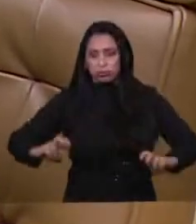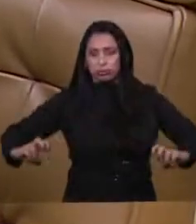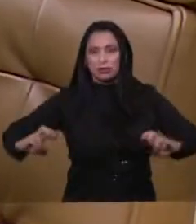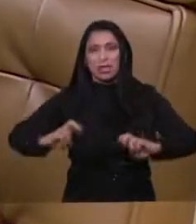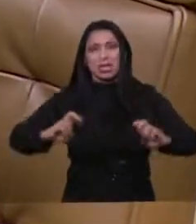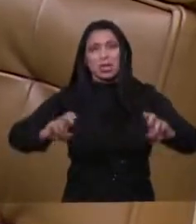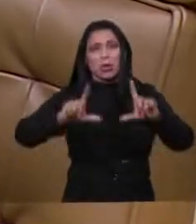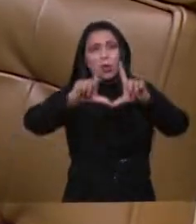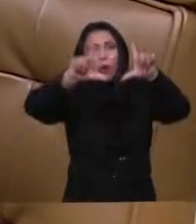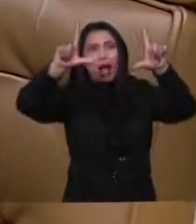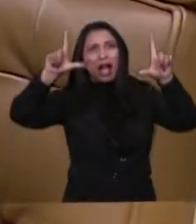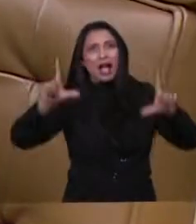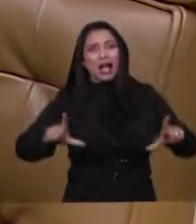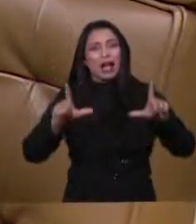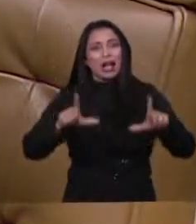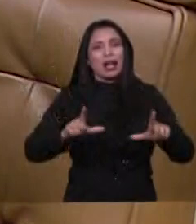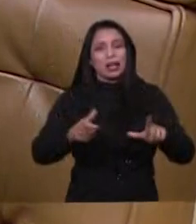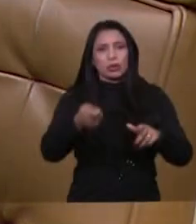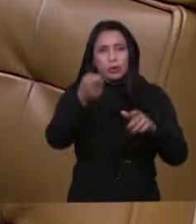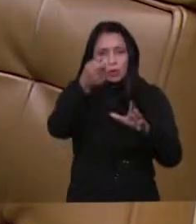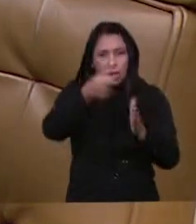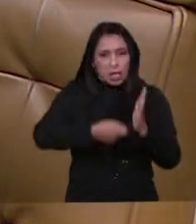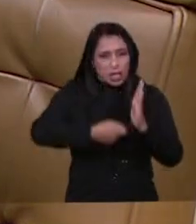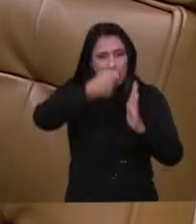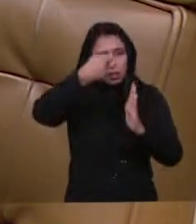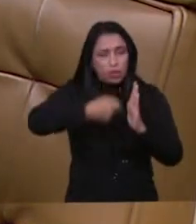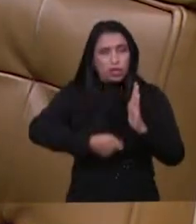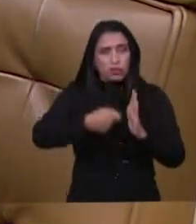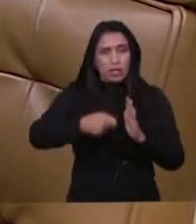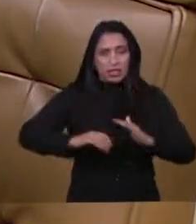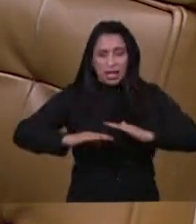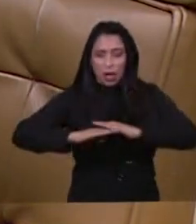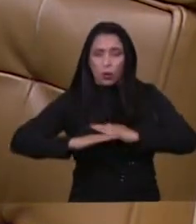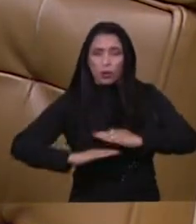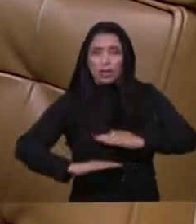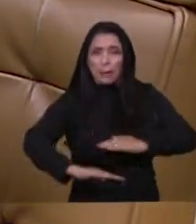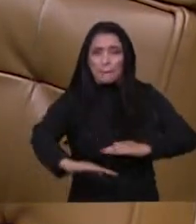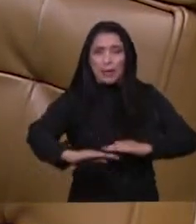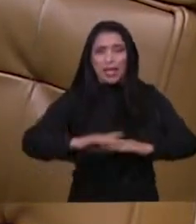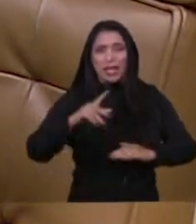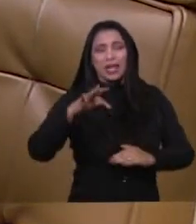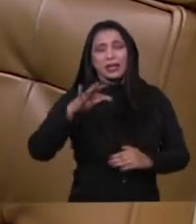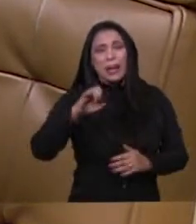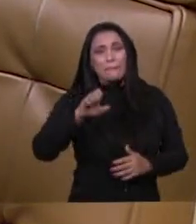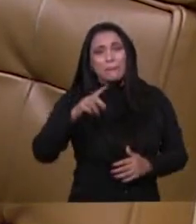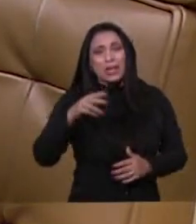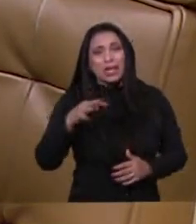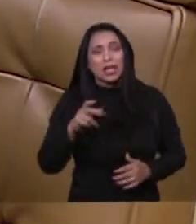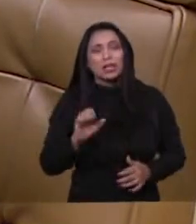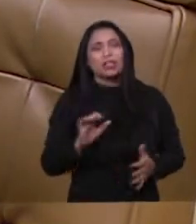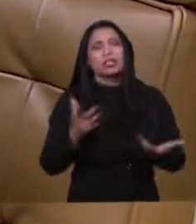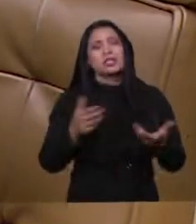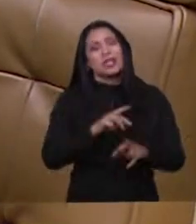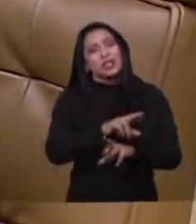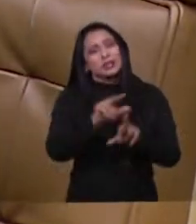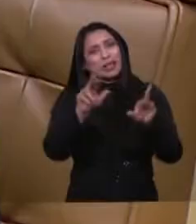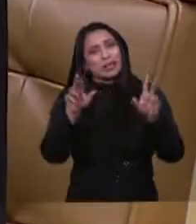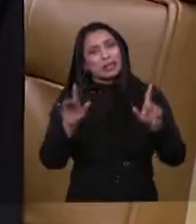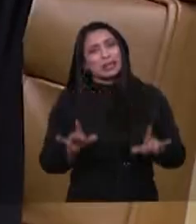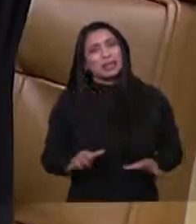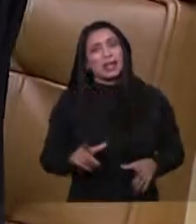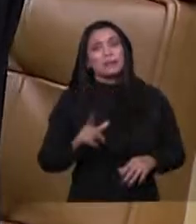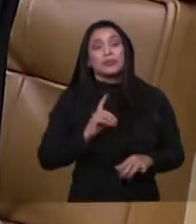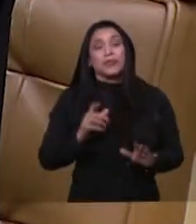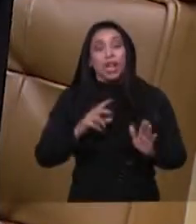pórticos, detectores de metais, extintores, incêndio e carpetes. Relatos testemunhais, da mesma forma, explicitaram detalhes